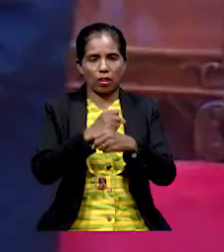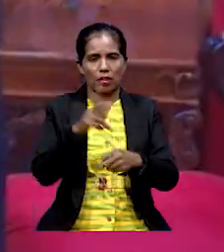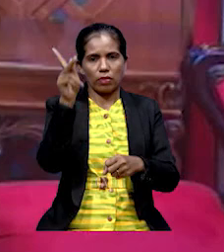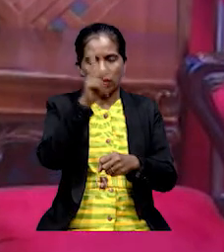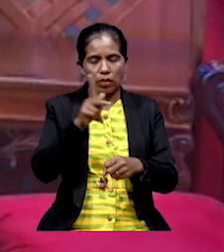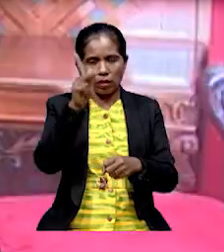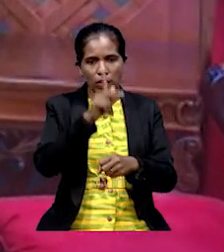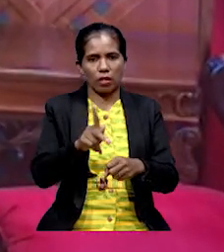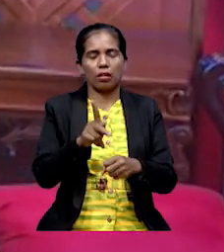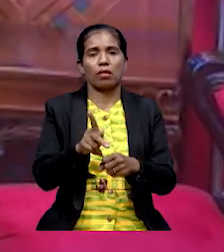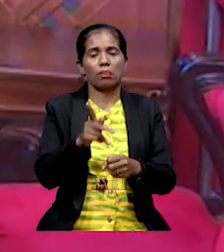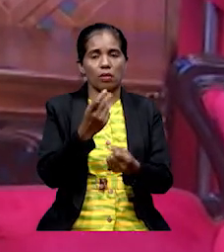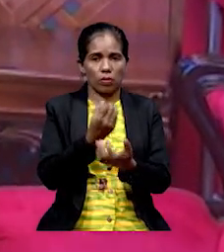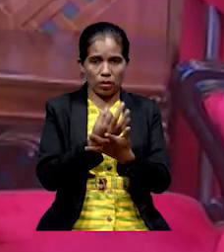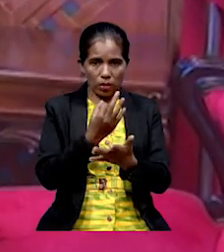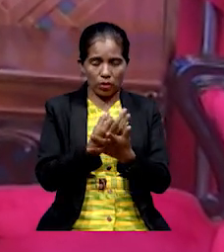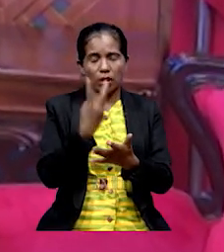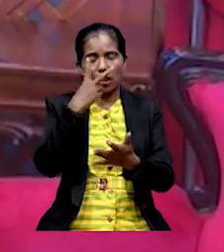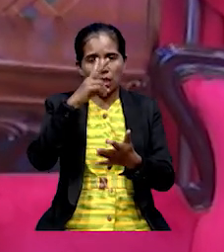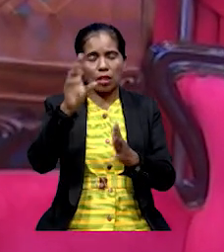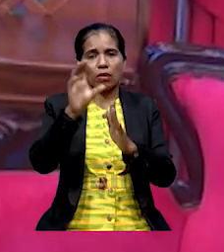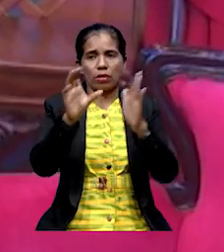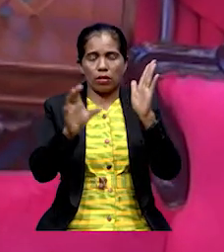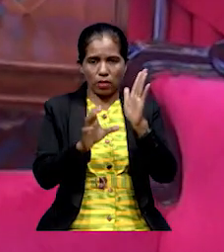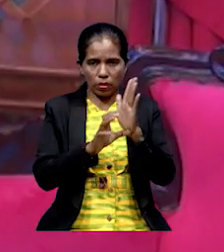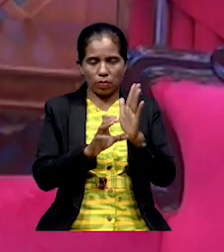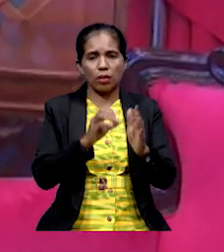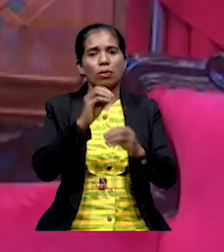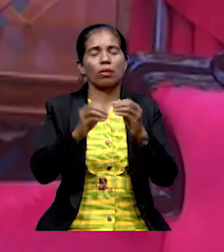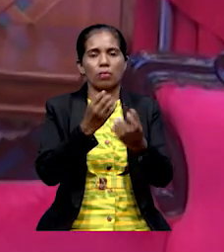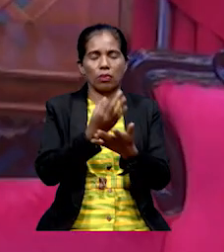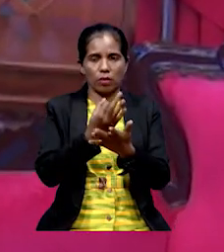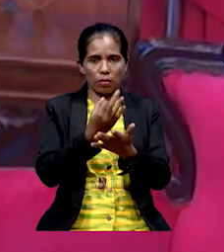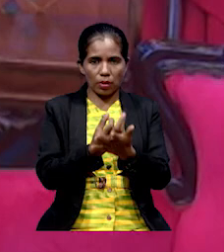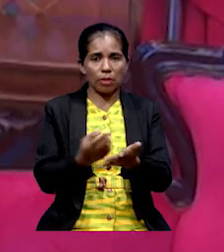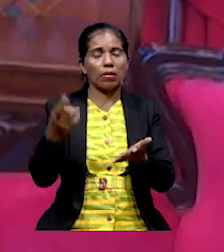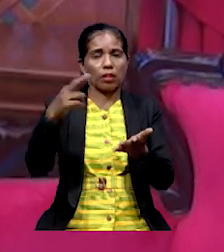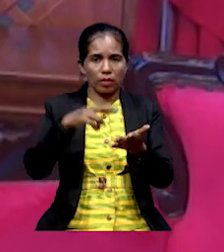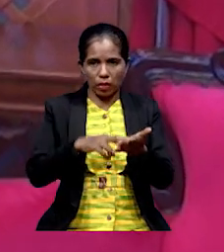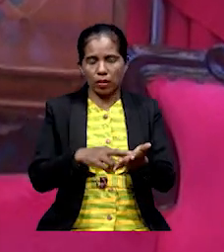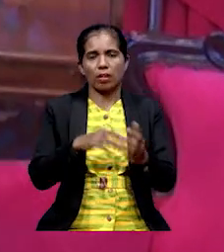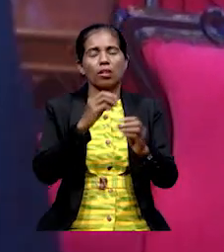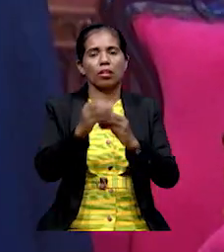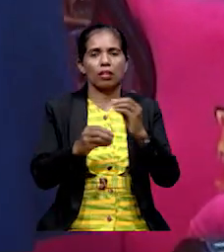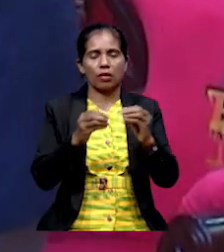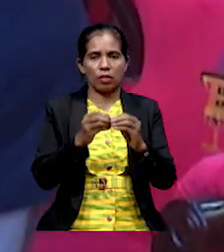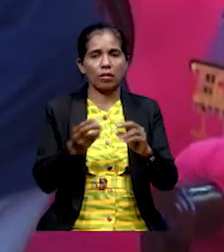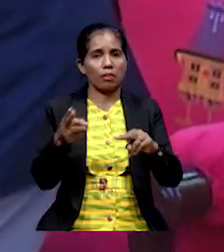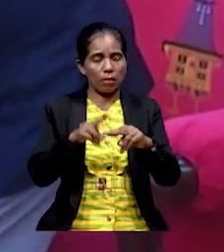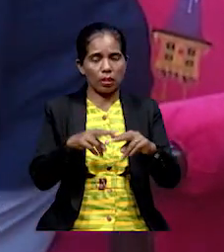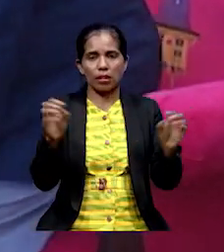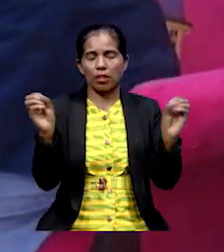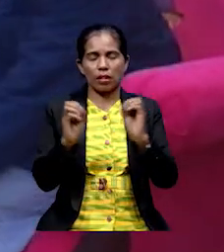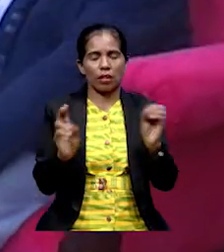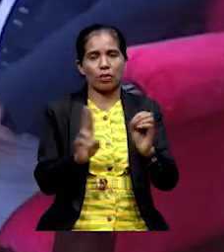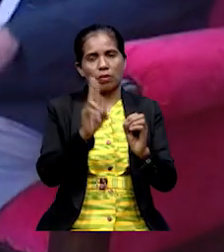fiscalização abstrata ou dejare constitucionalidade ba orçamento retificativo se la implica ba execução.